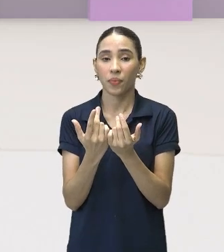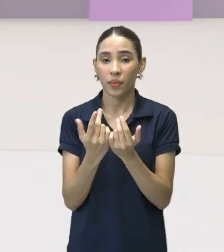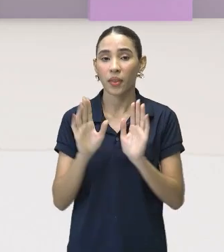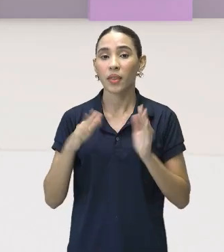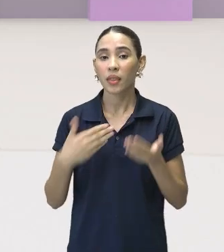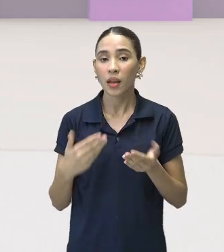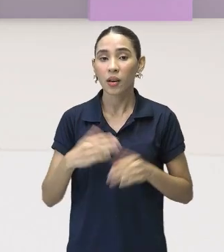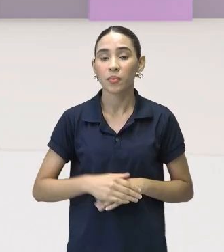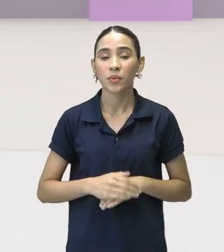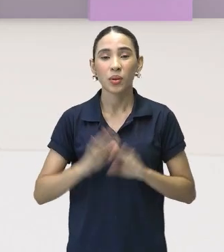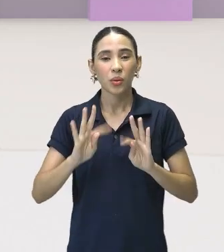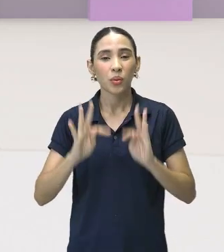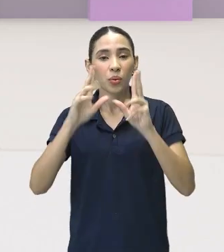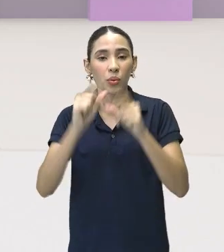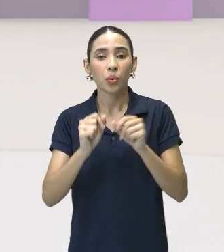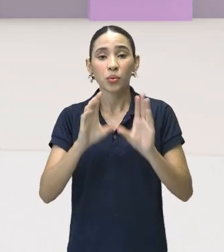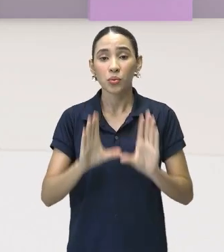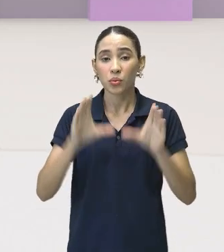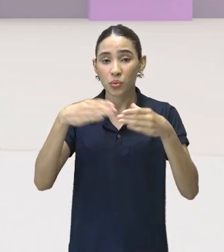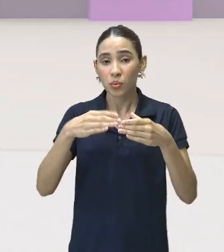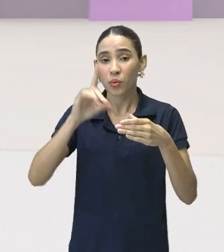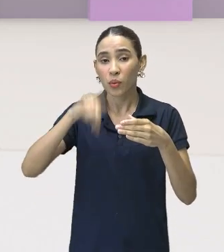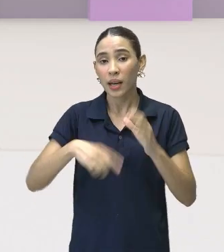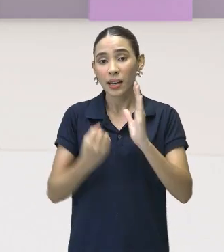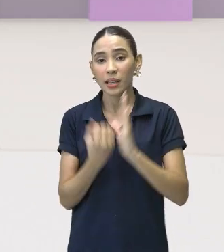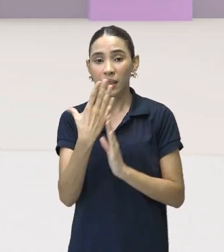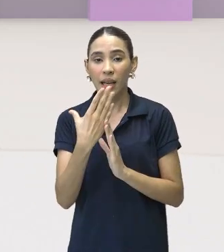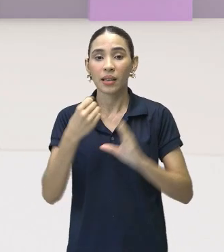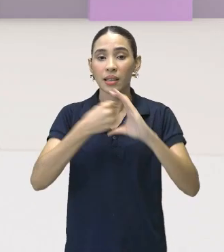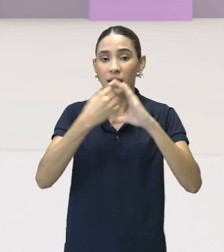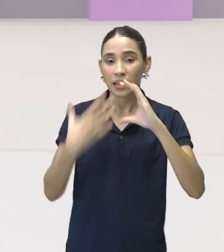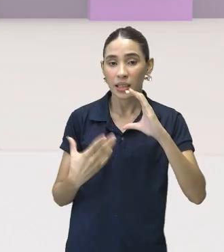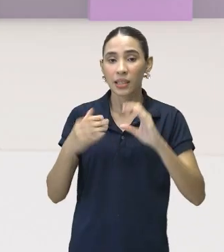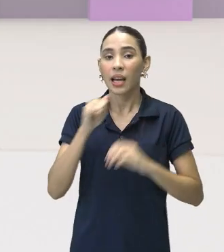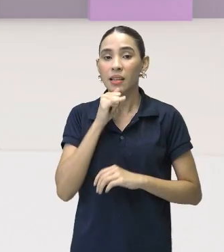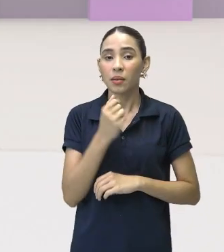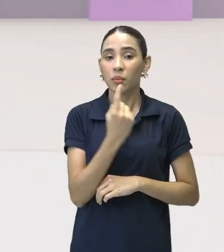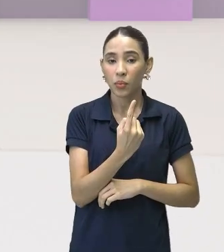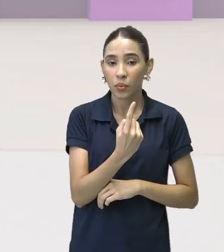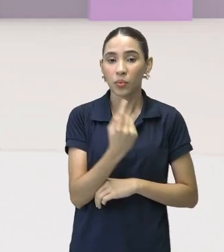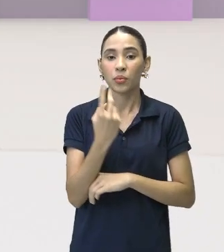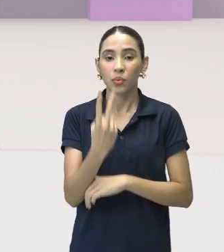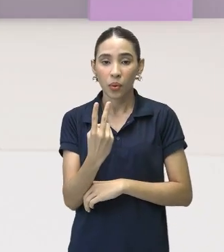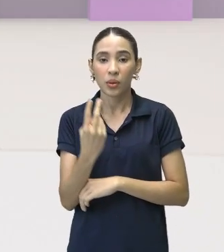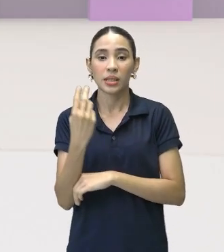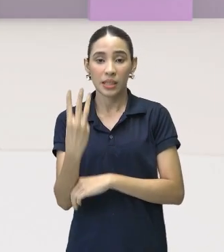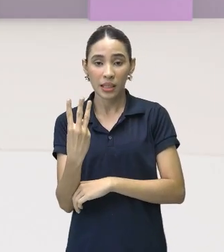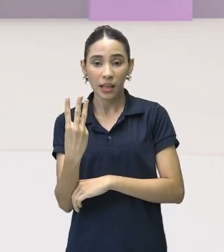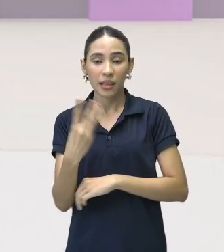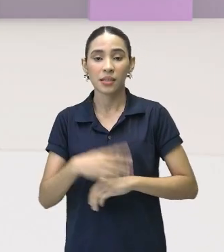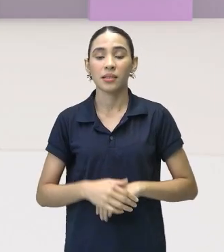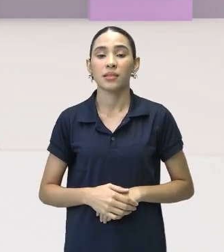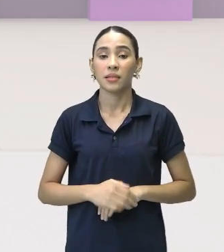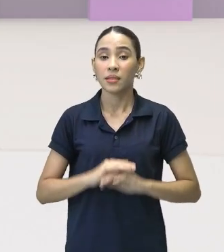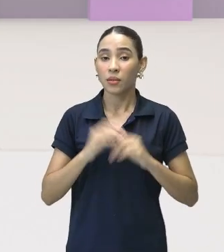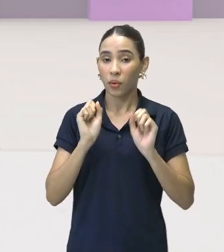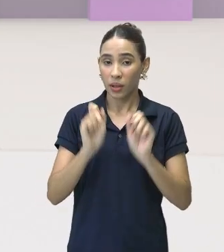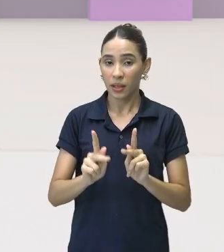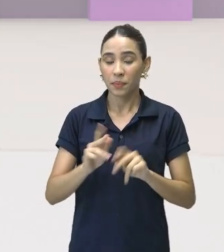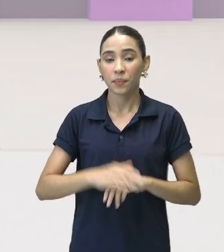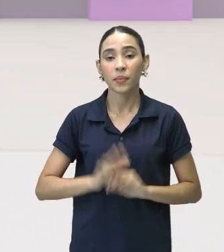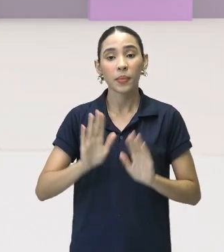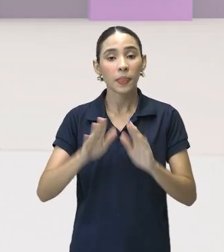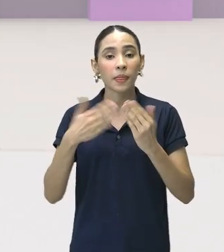Então, como todos os grupos são formados pelos elementos 1, 2 e 3, tá